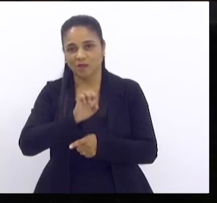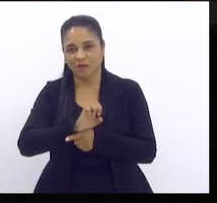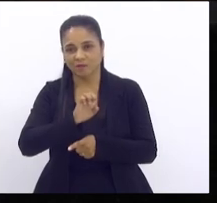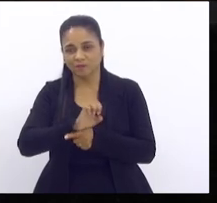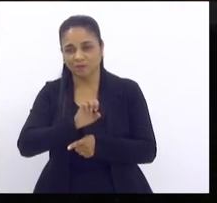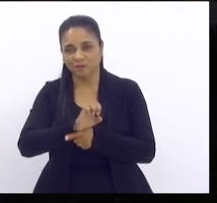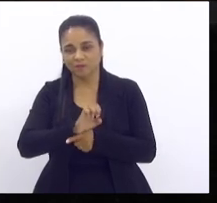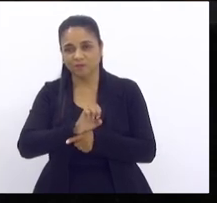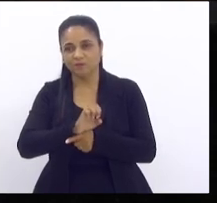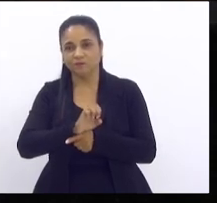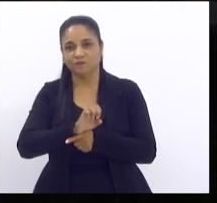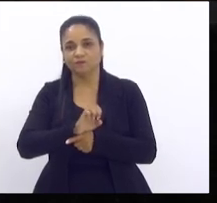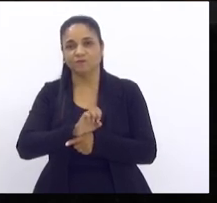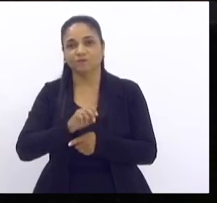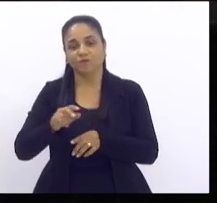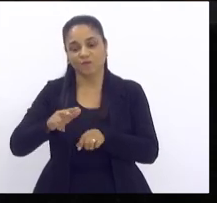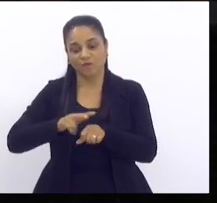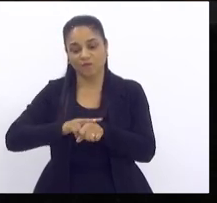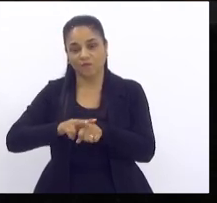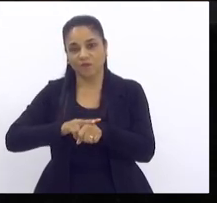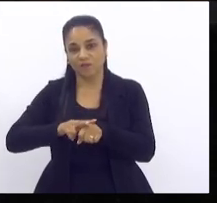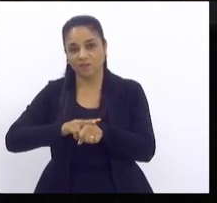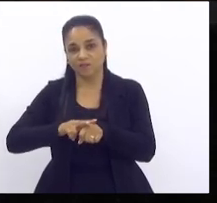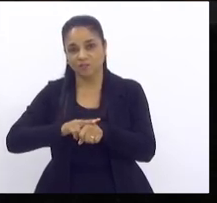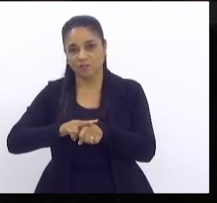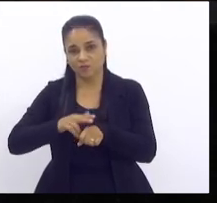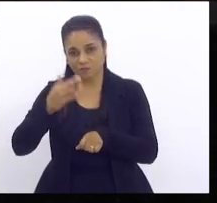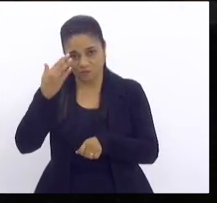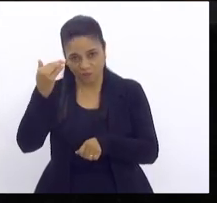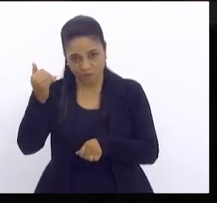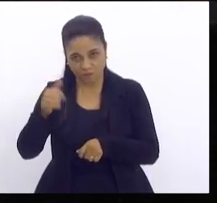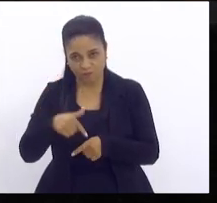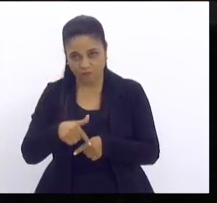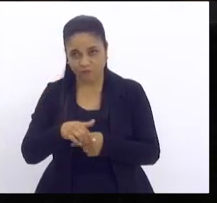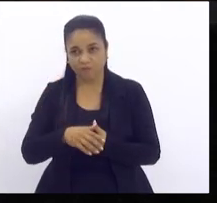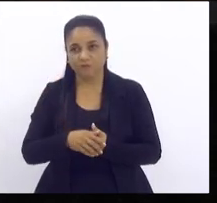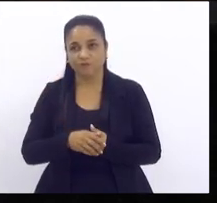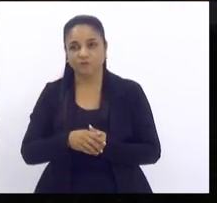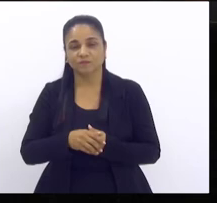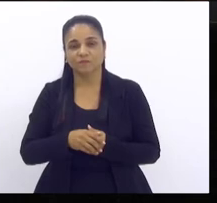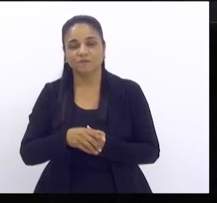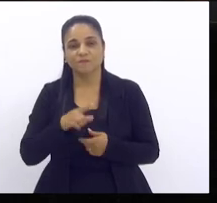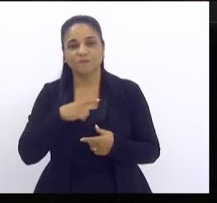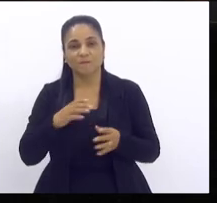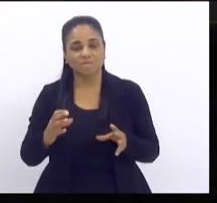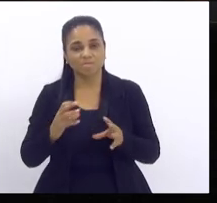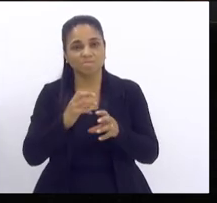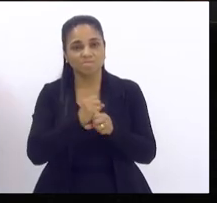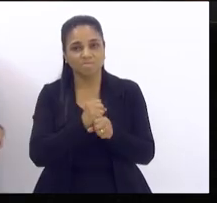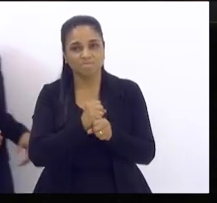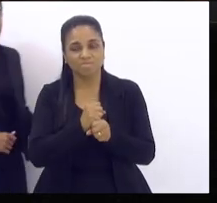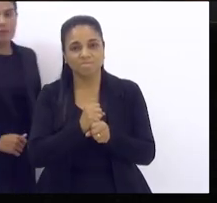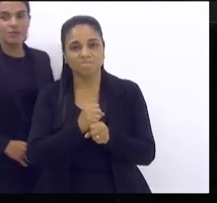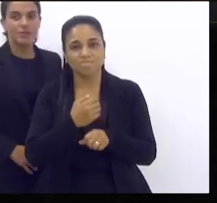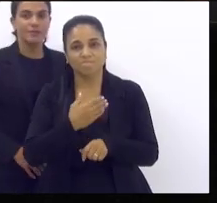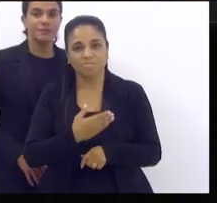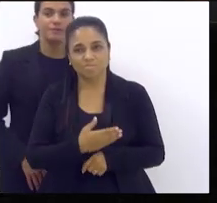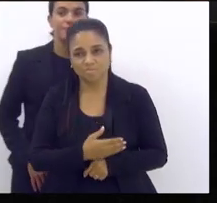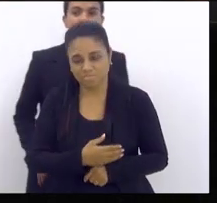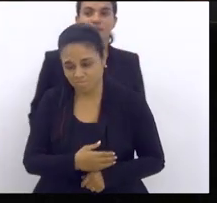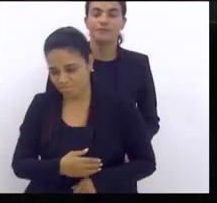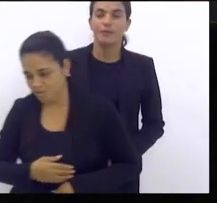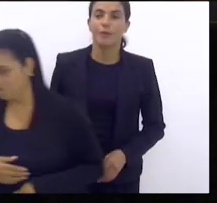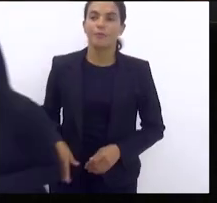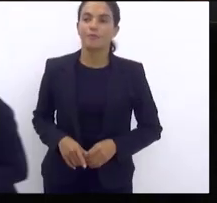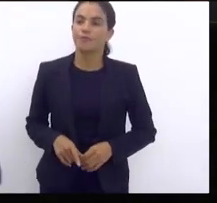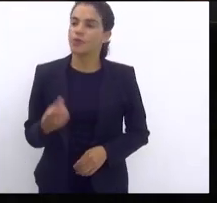o famoso verdinho Então se pagava o montante porque você tava praticando duas